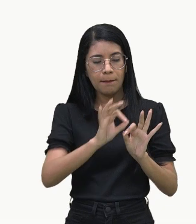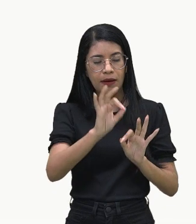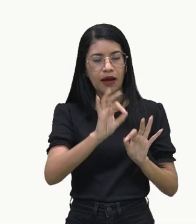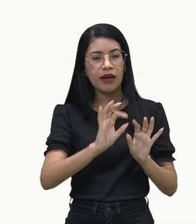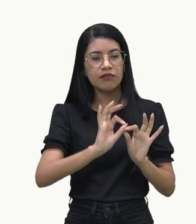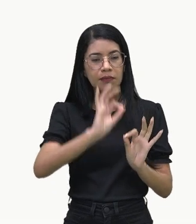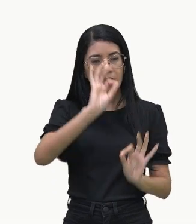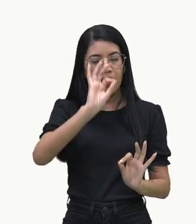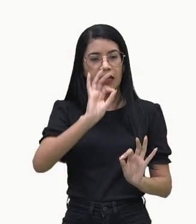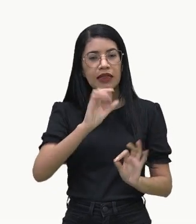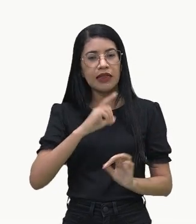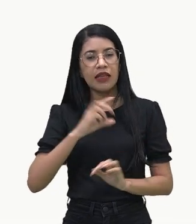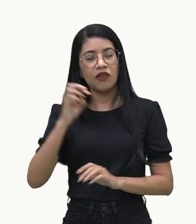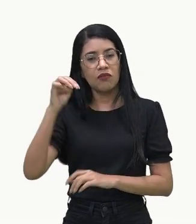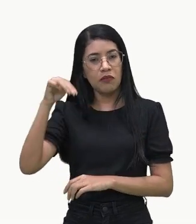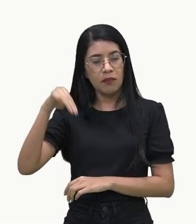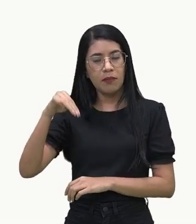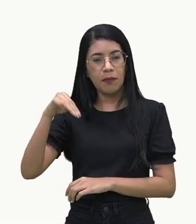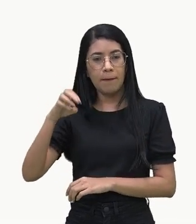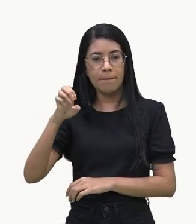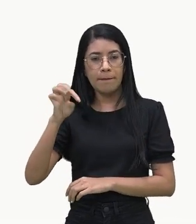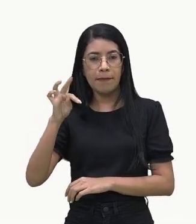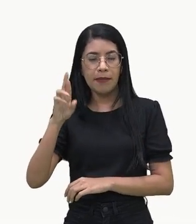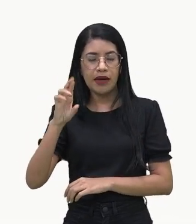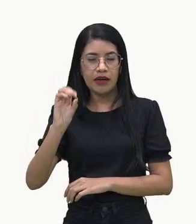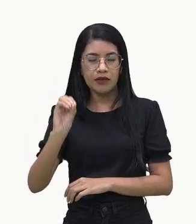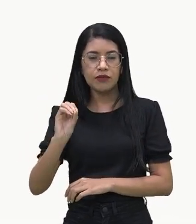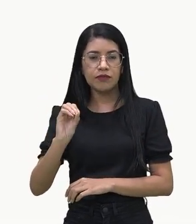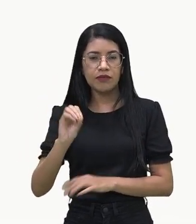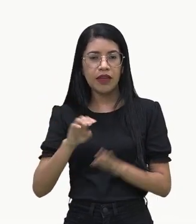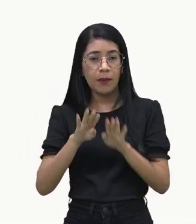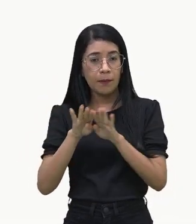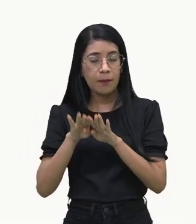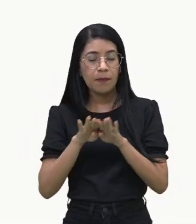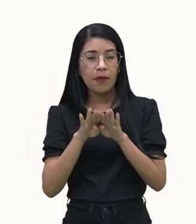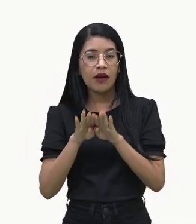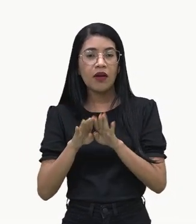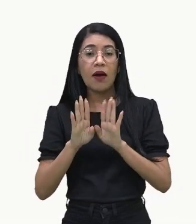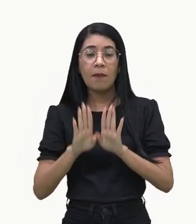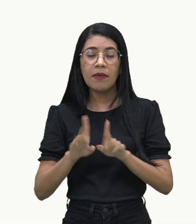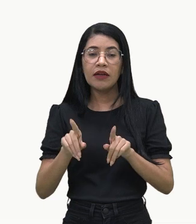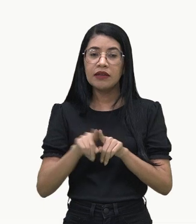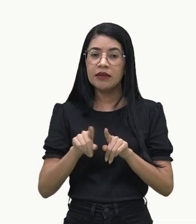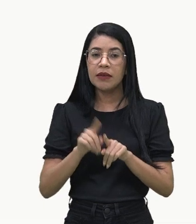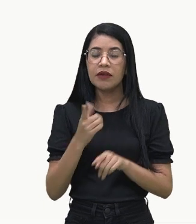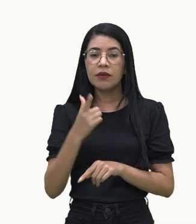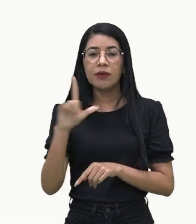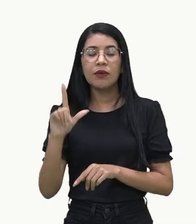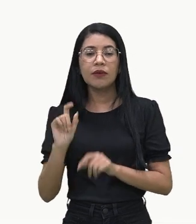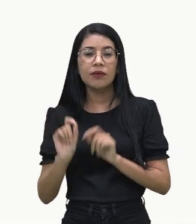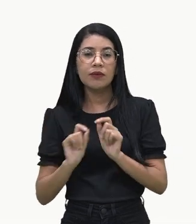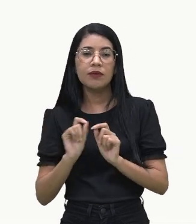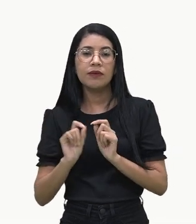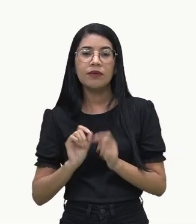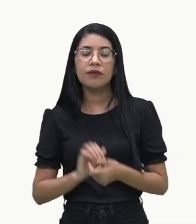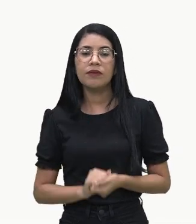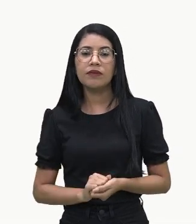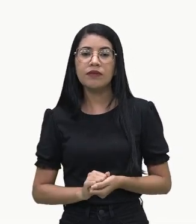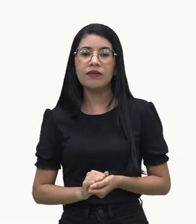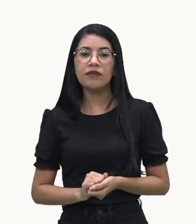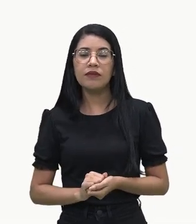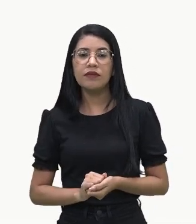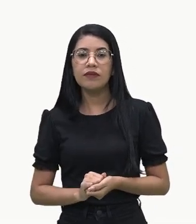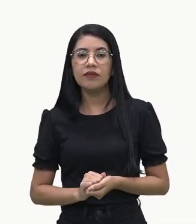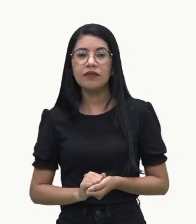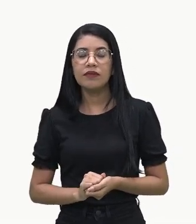1 metro. 1 metro é a nossa unidade padrão. Só que além do metro, há outros, não é?